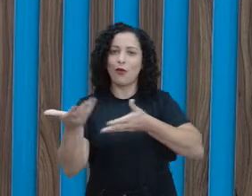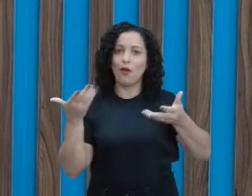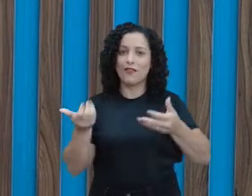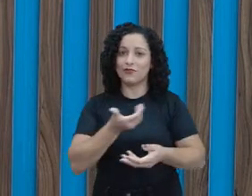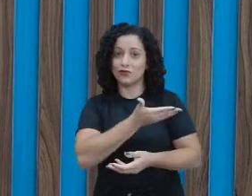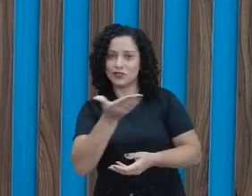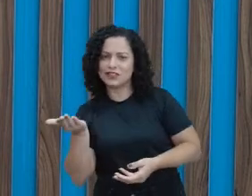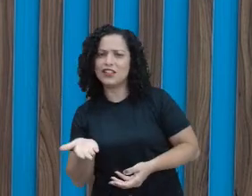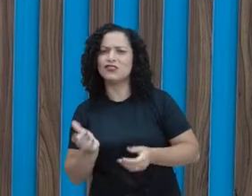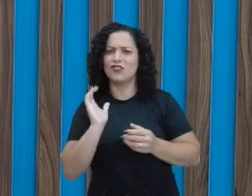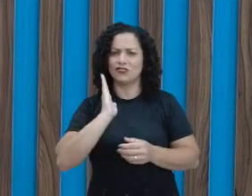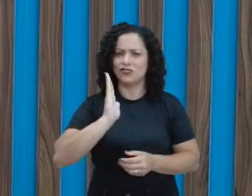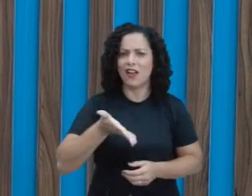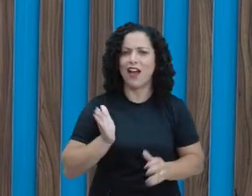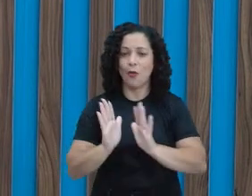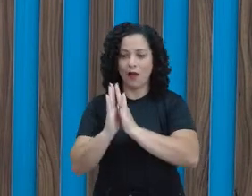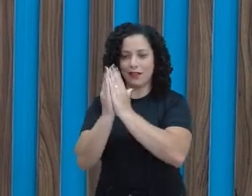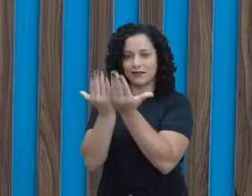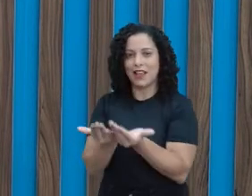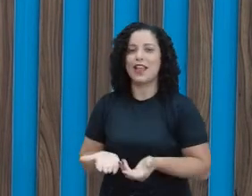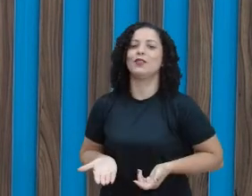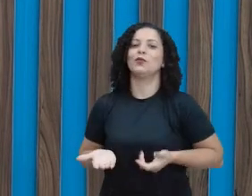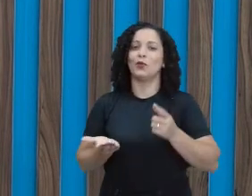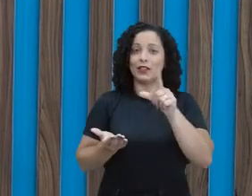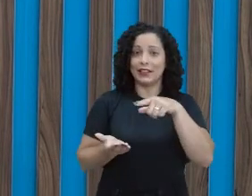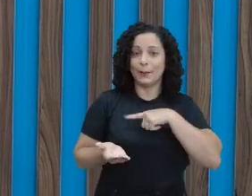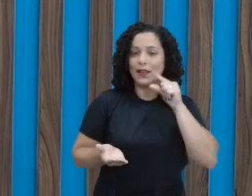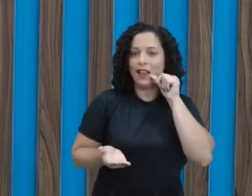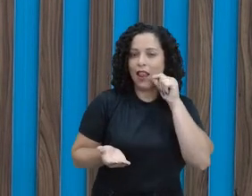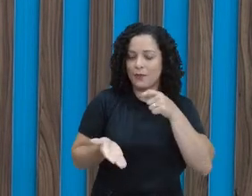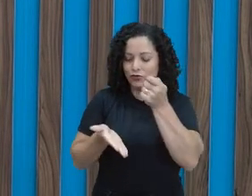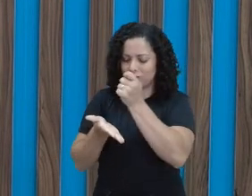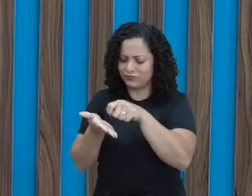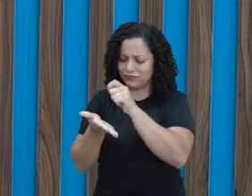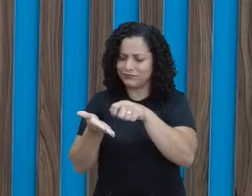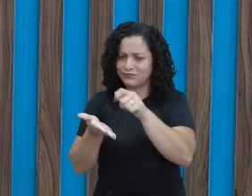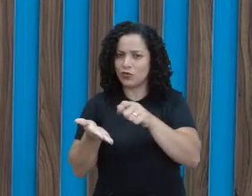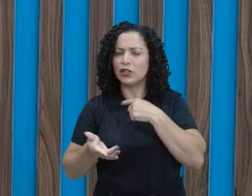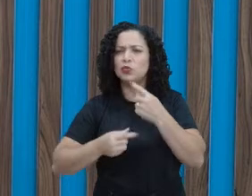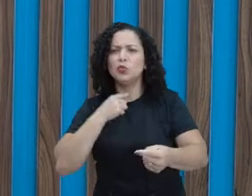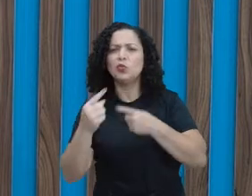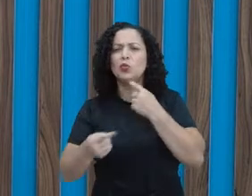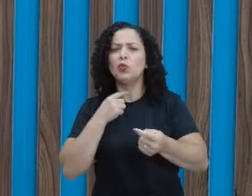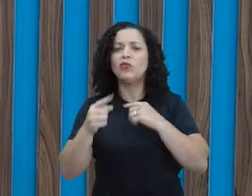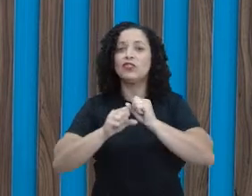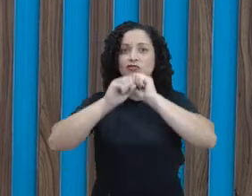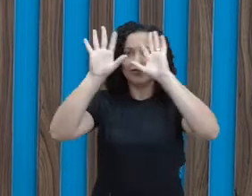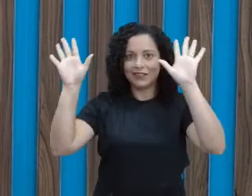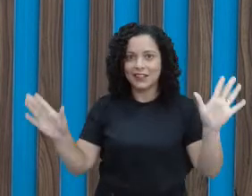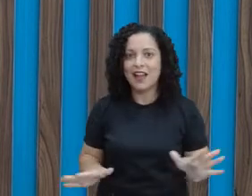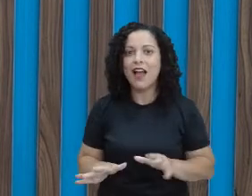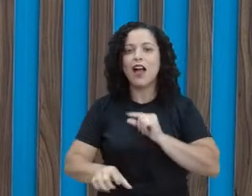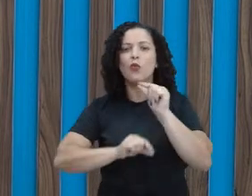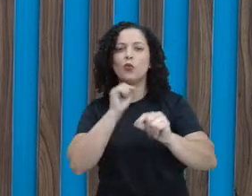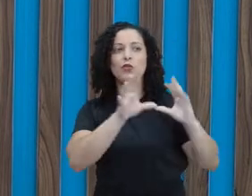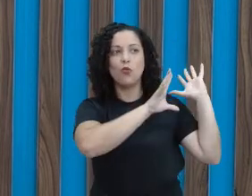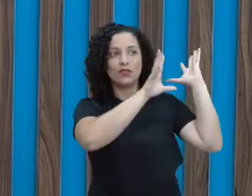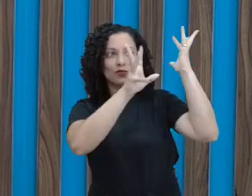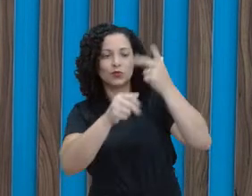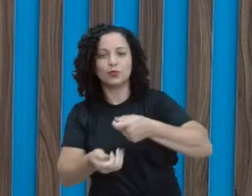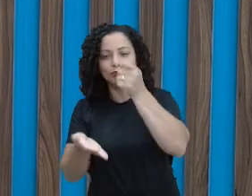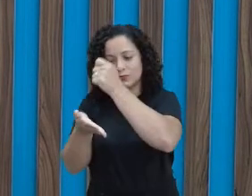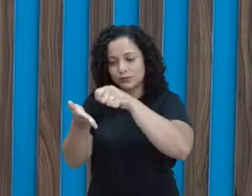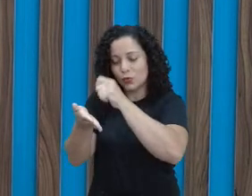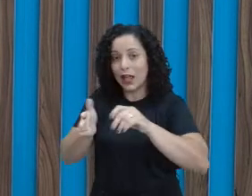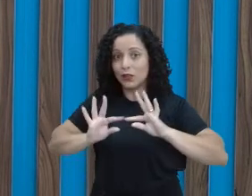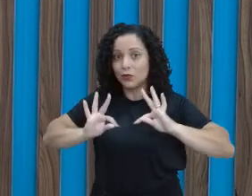aí, peguem lápis, caderno, anotem, tirem suas dúvidas, façam um pequeno resumo do que foi a nossa aula de hoje,